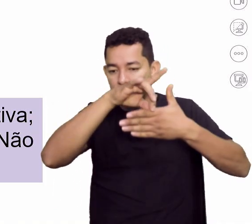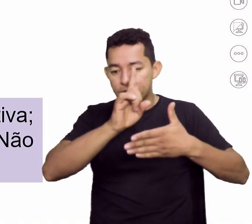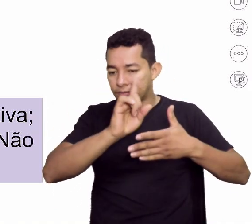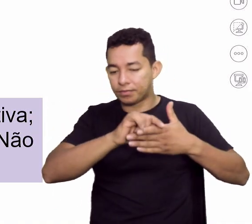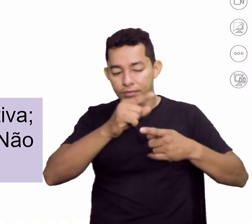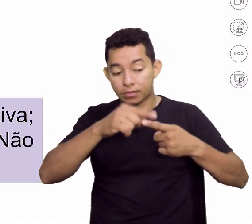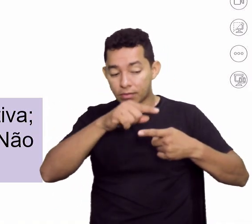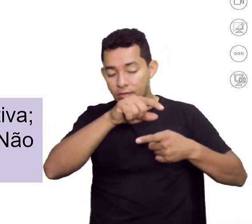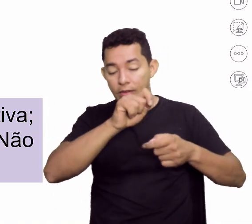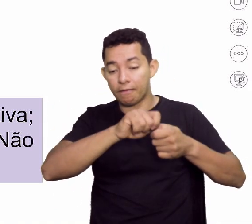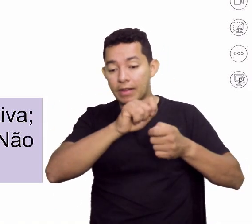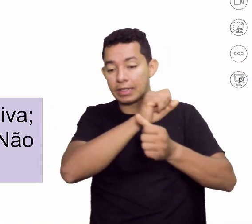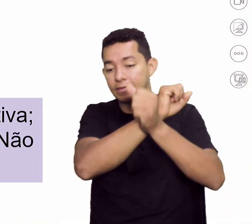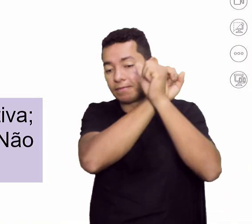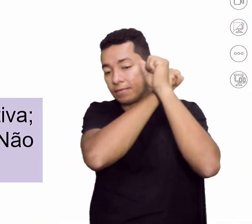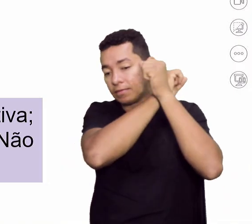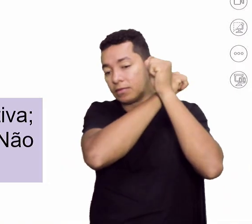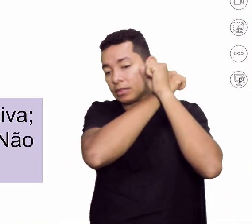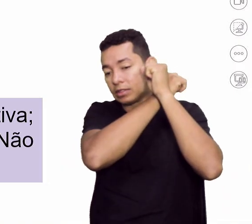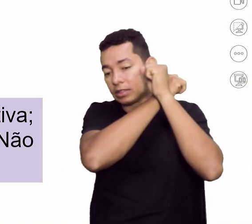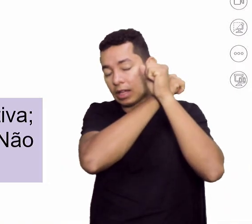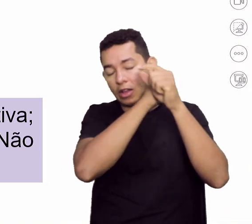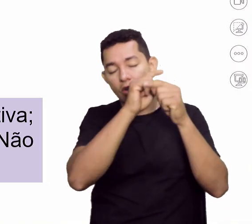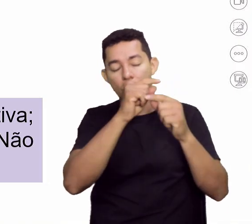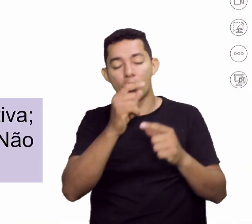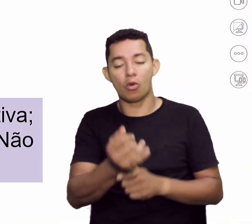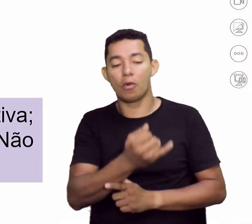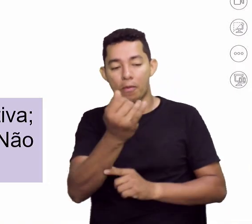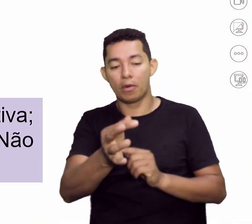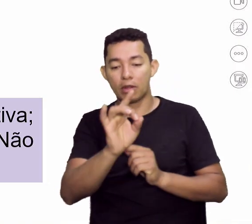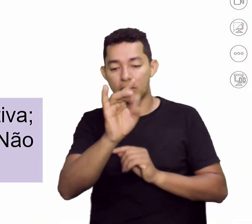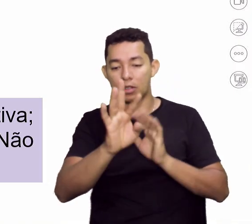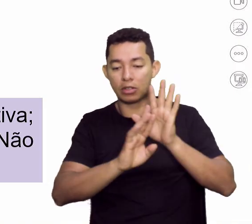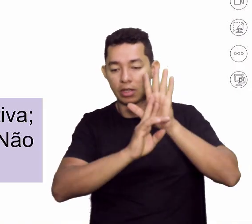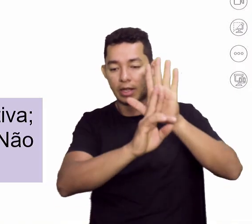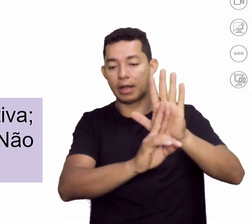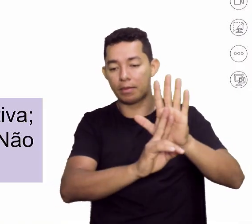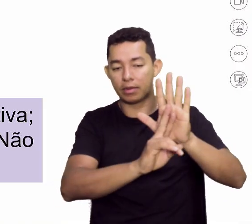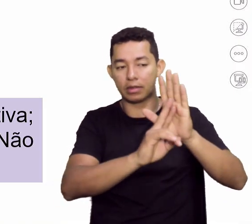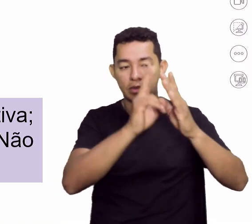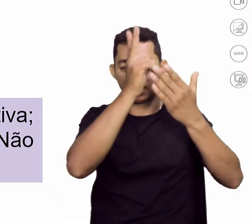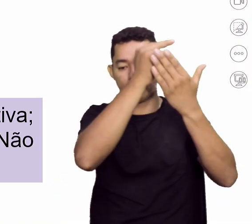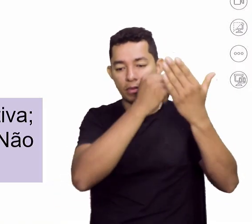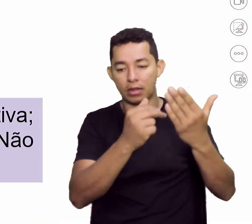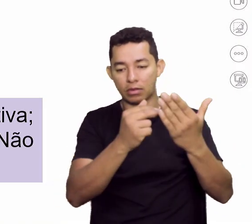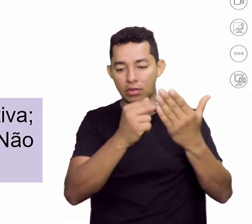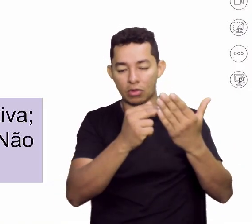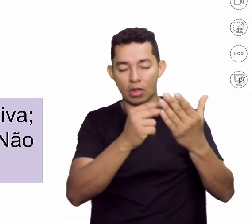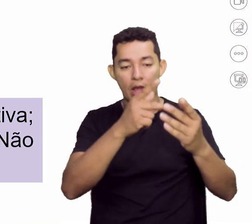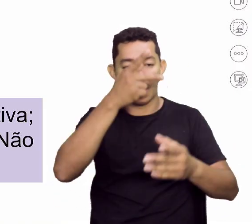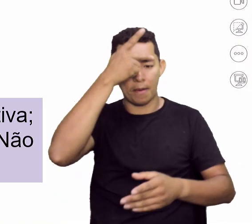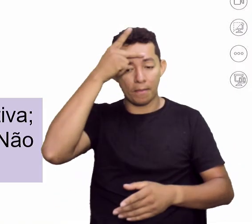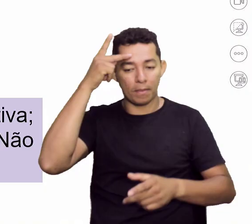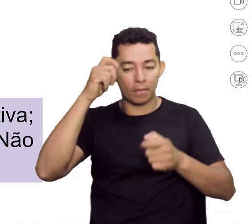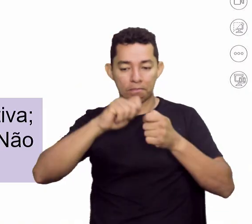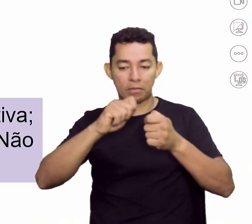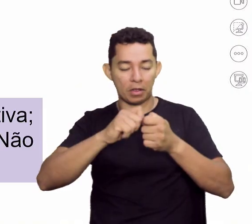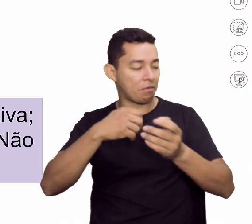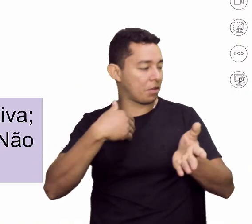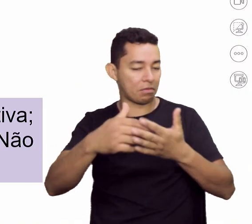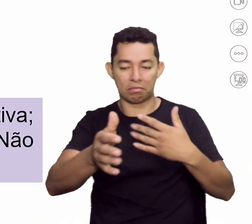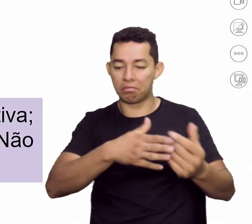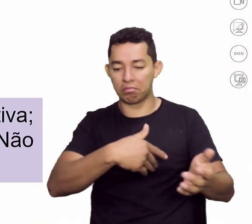que o que importava era o que estava sendo representado, tá? Então, a arte era representativa diante